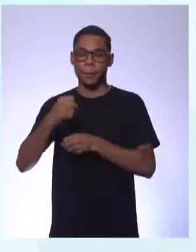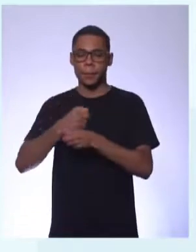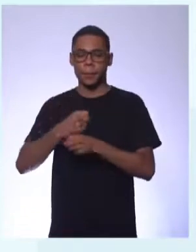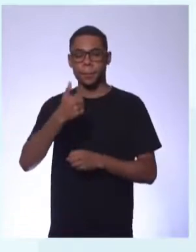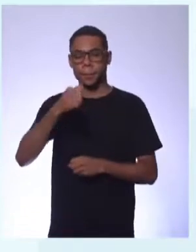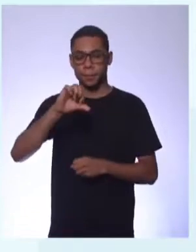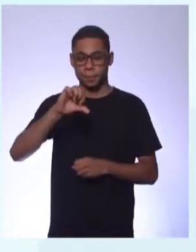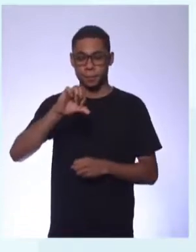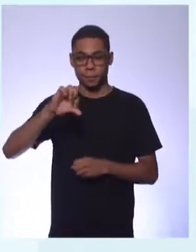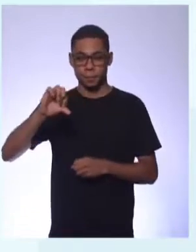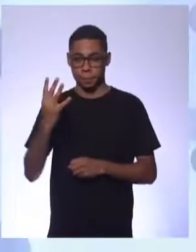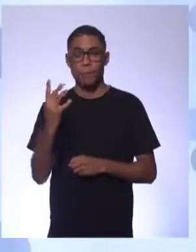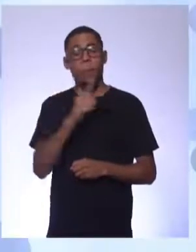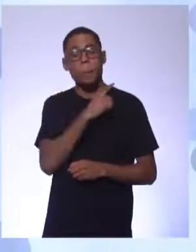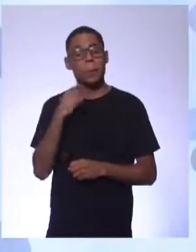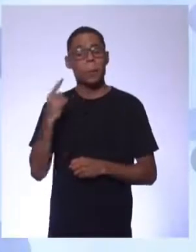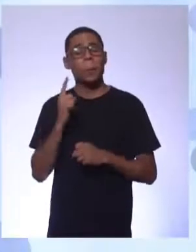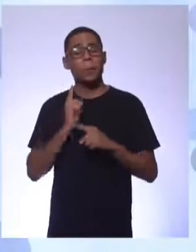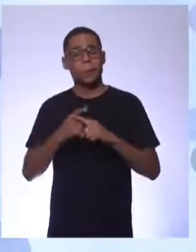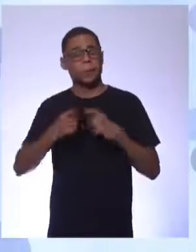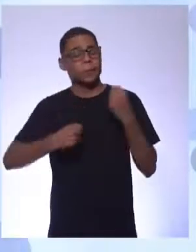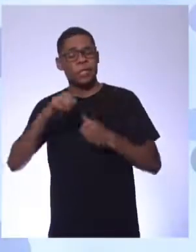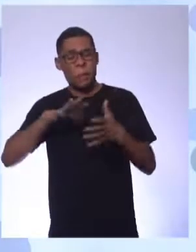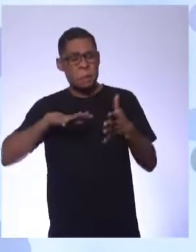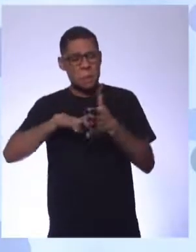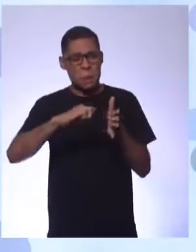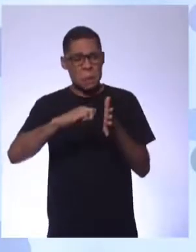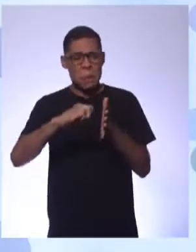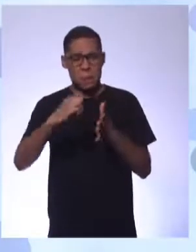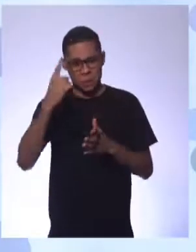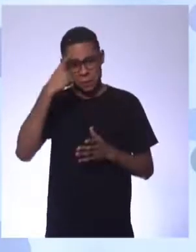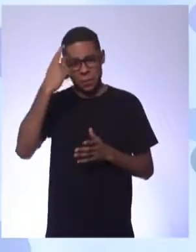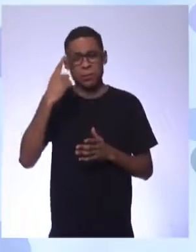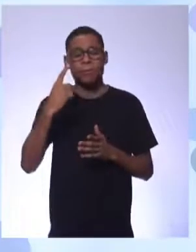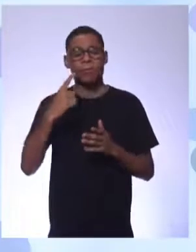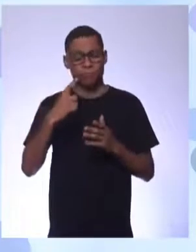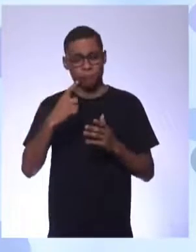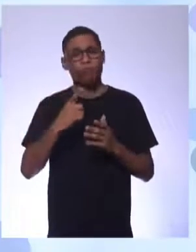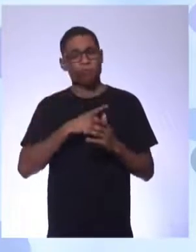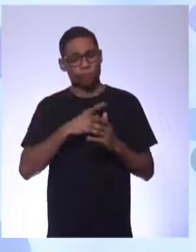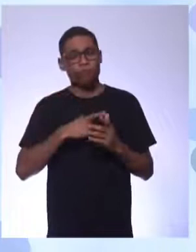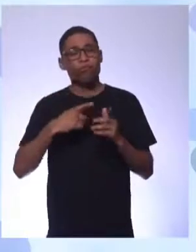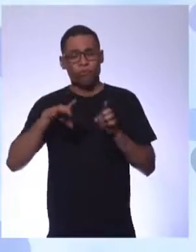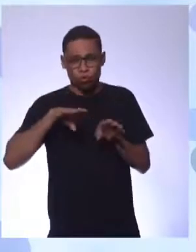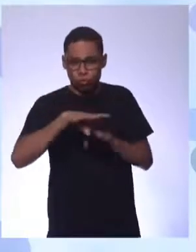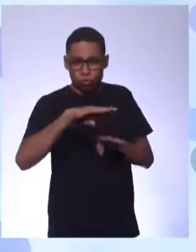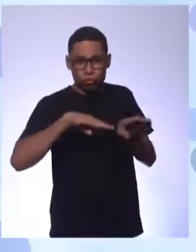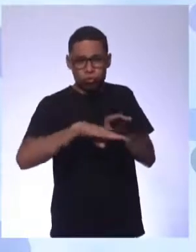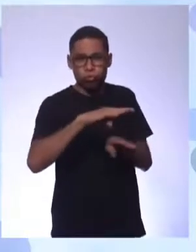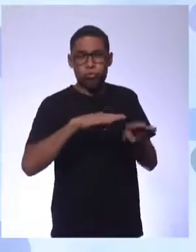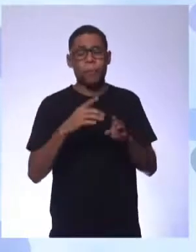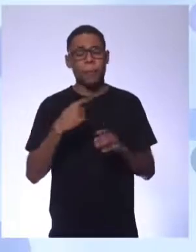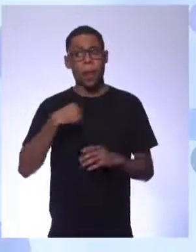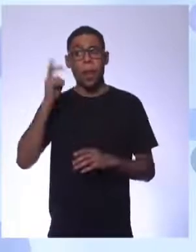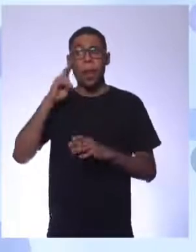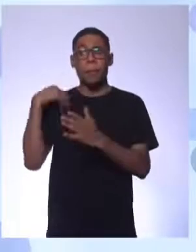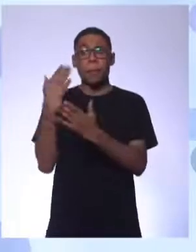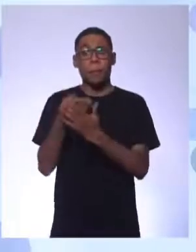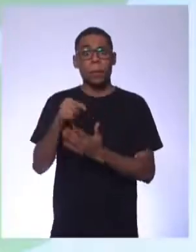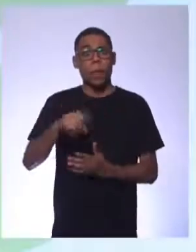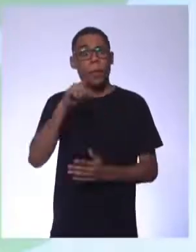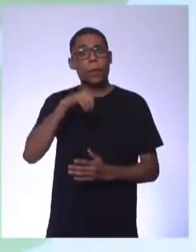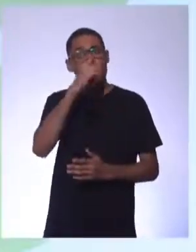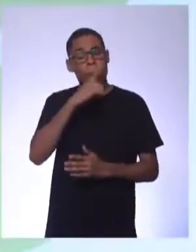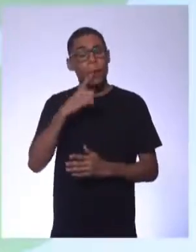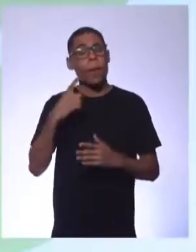1994, Ayrton Senna faleceu devido a um acidente no Grande Prêmio de Imola. No dia 1º de maio, né, era feriado, era um domingo, eu lembro E desse você dia. estava